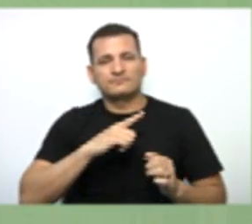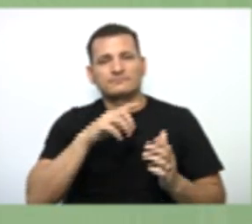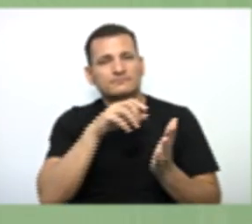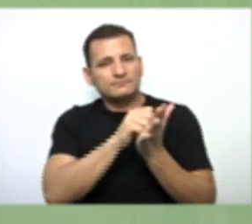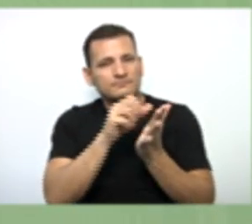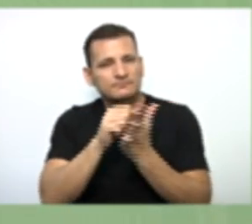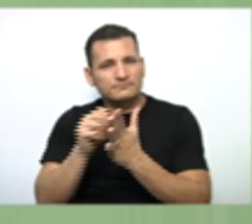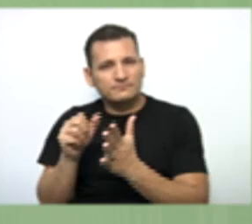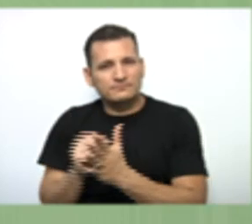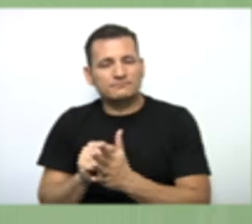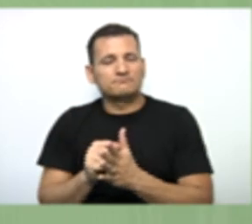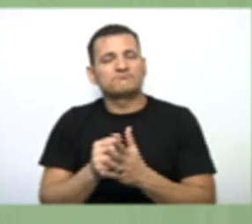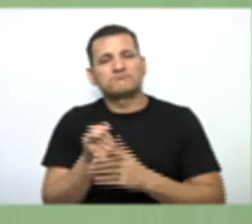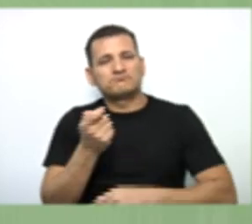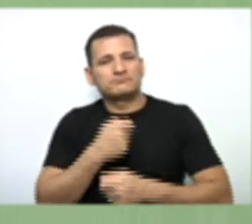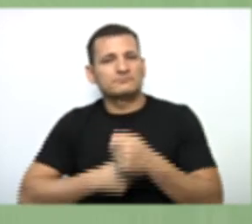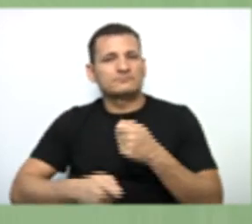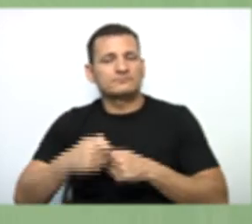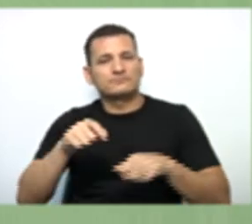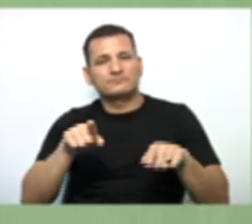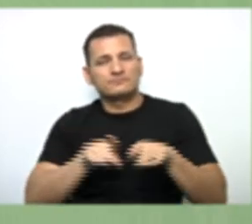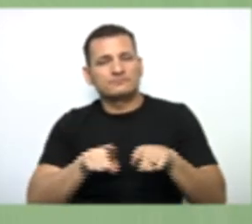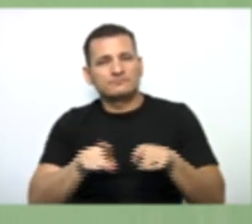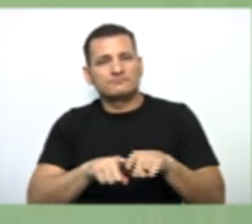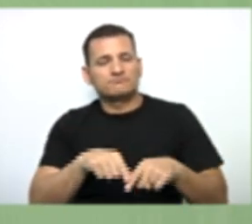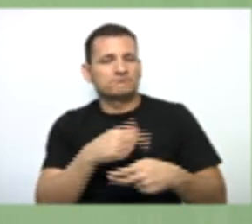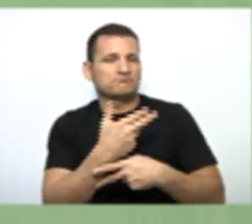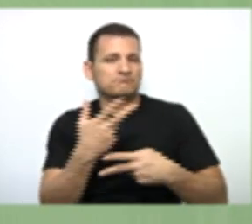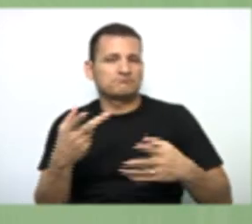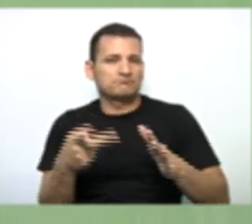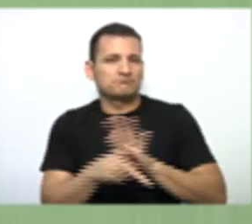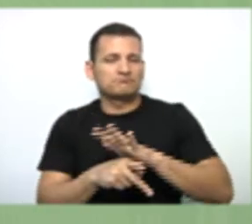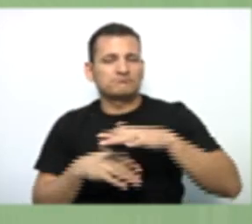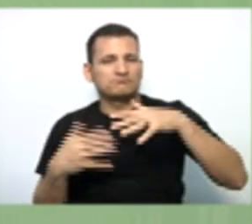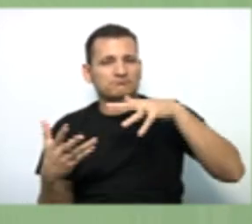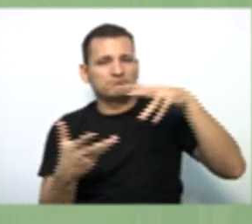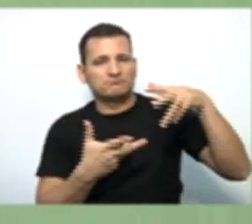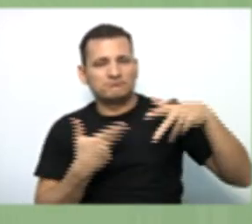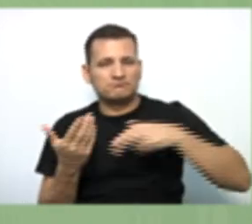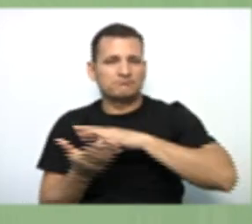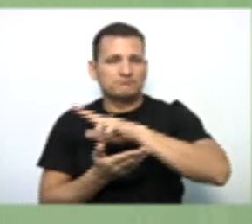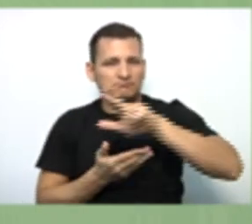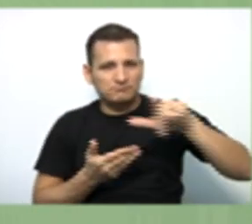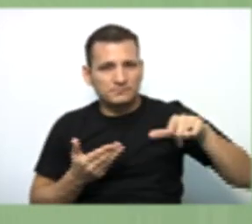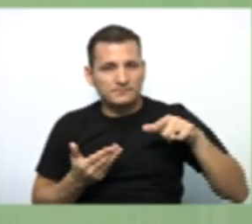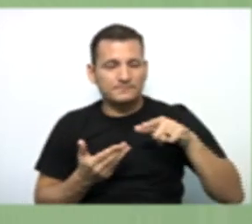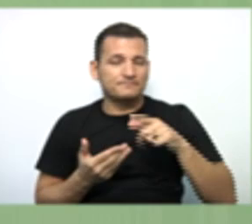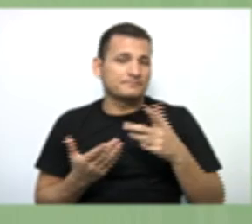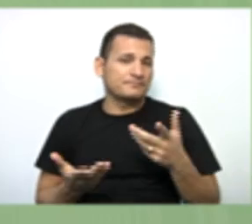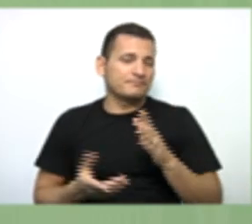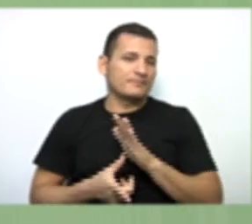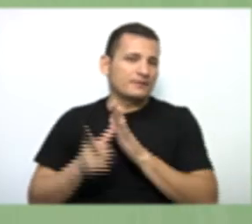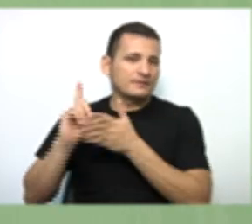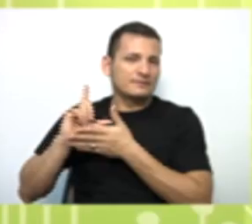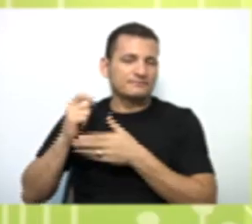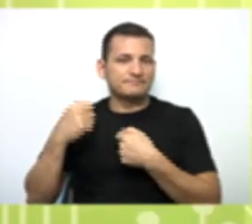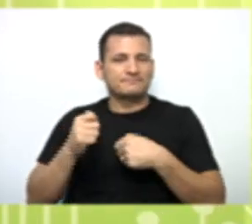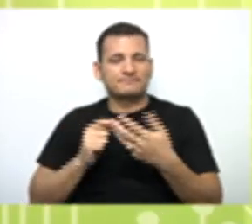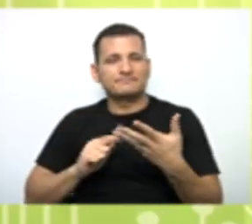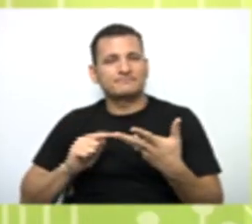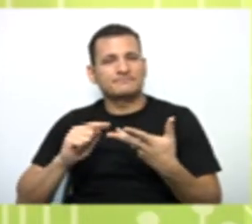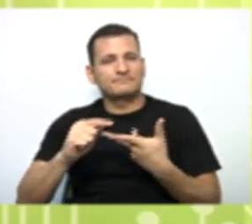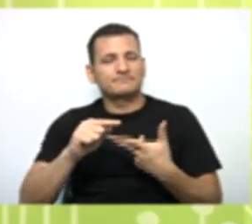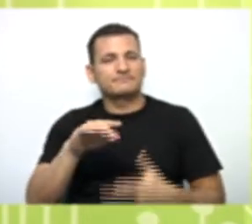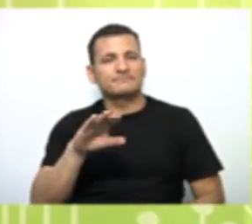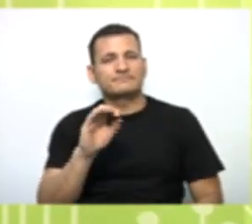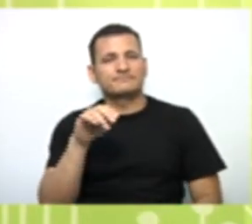transações comerciais até ciclos astronômicos. Desde cedo a gente precisava contar, né? Acho que a necessidade